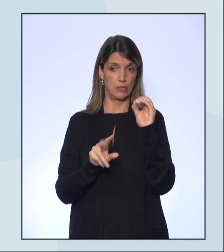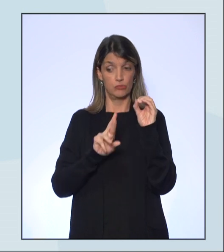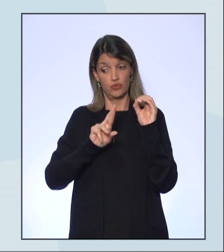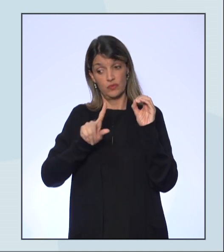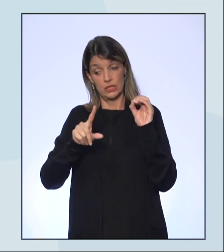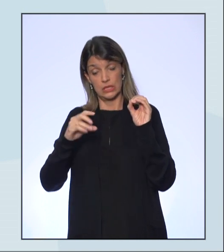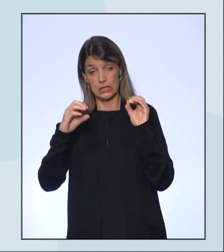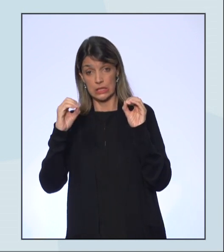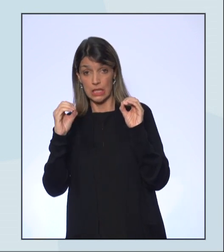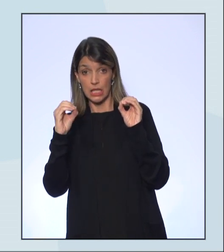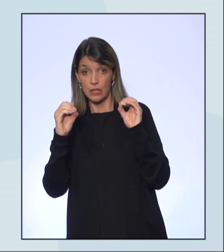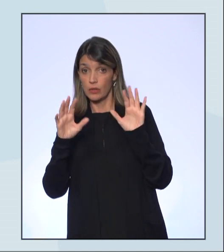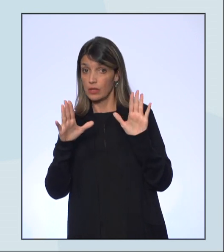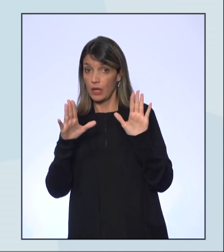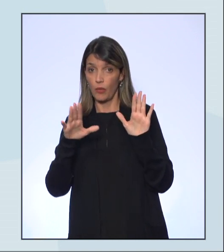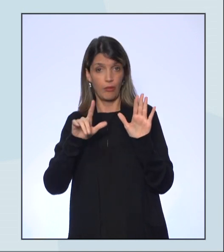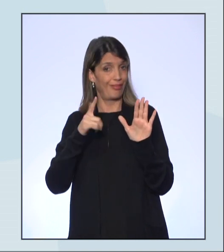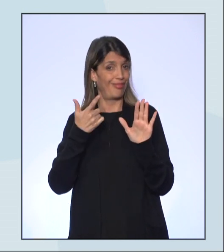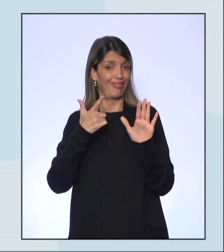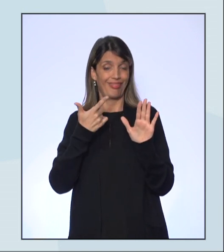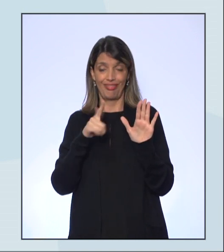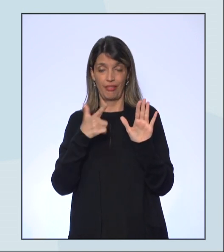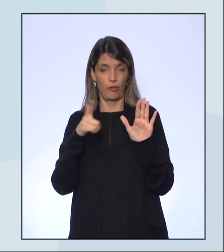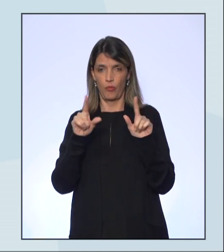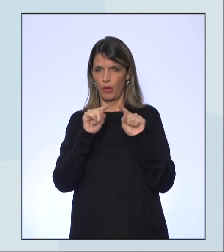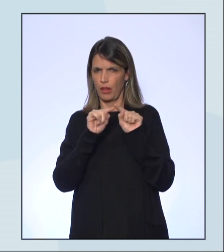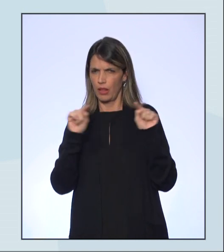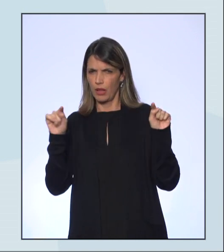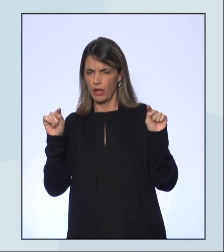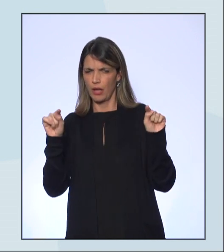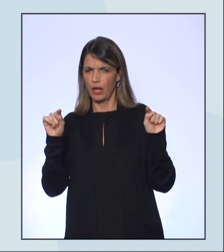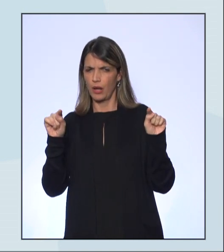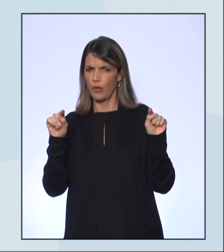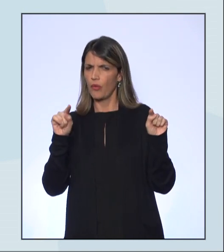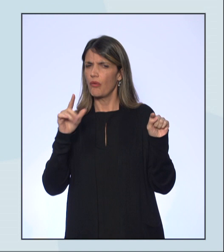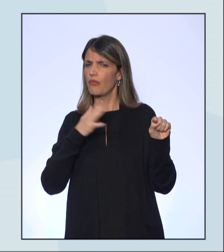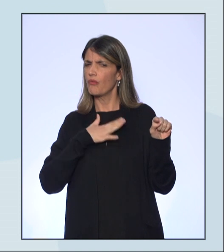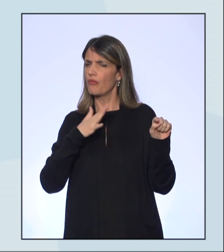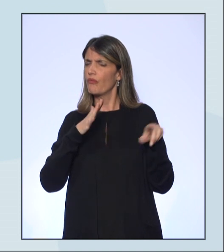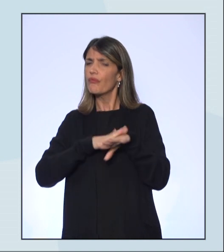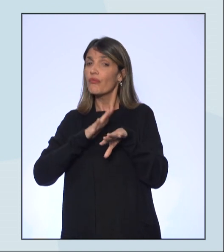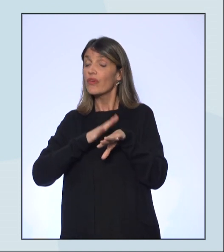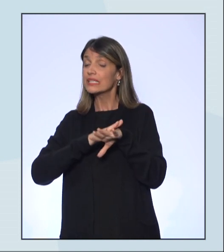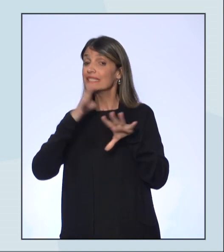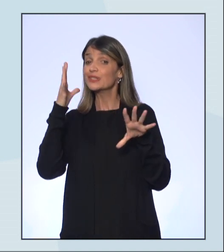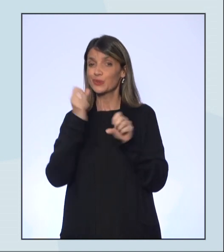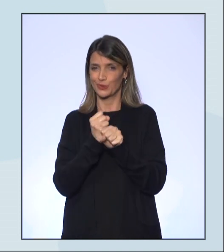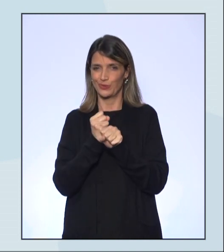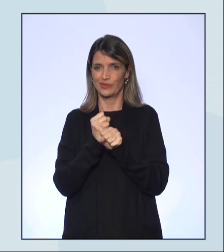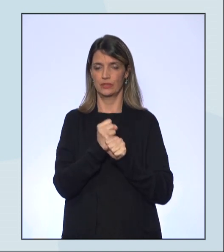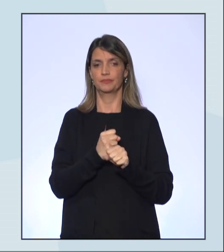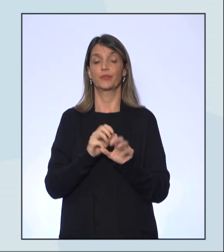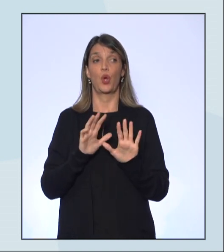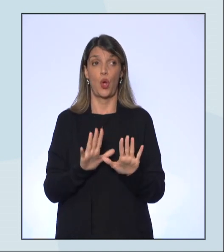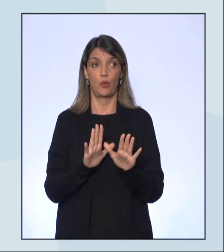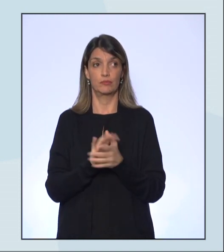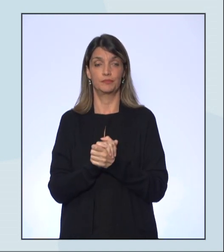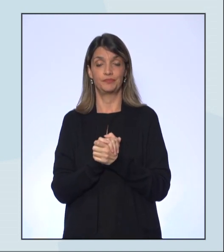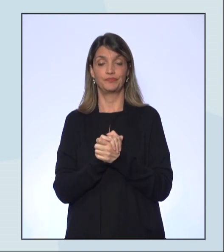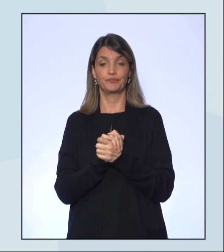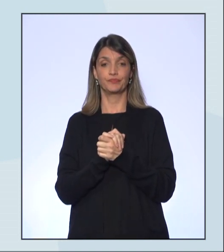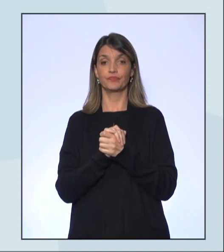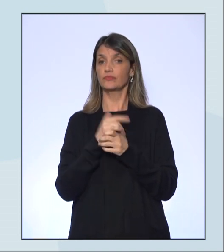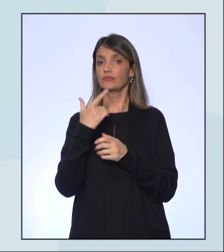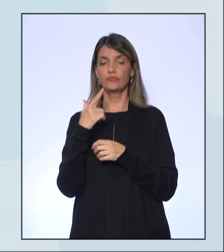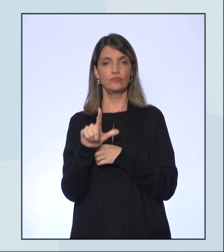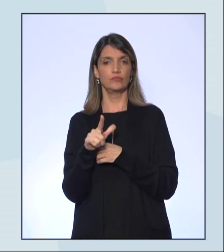zero, eles não estão alinhados. Vamos tentar fazer essa conta para ver se a gente acerta? Vamos lá. Então, tem o seguinte. De novo, na